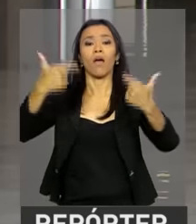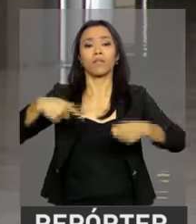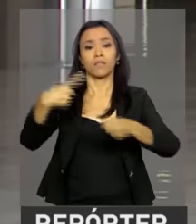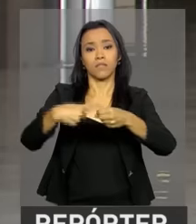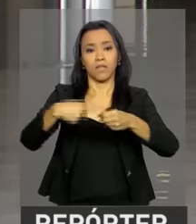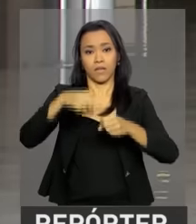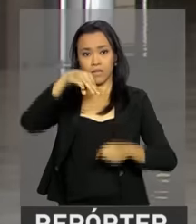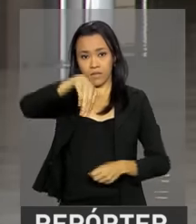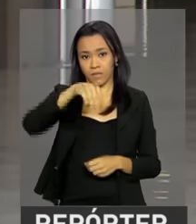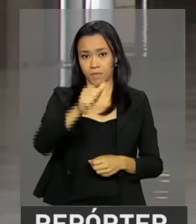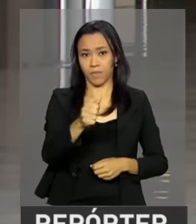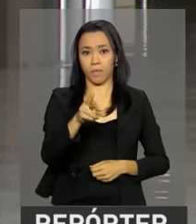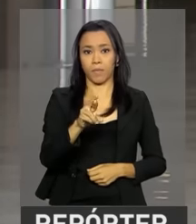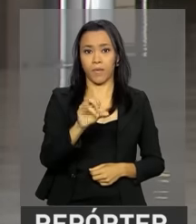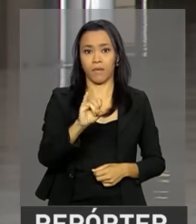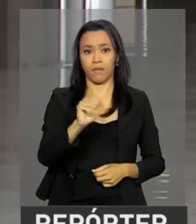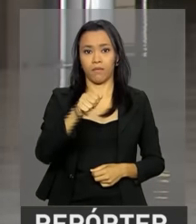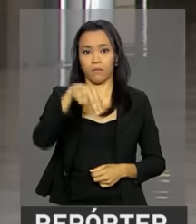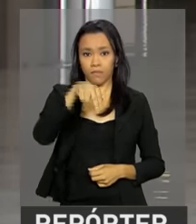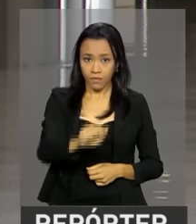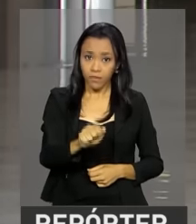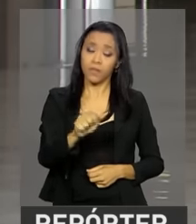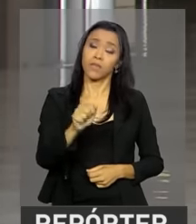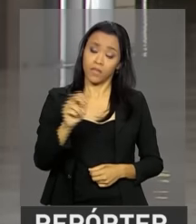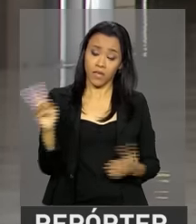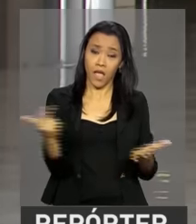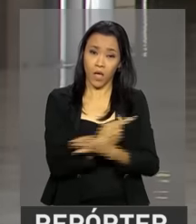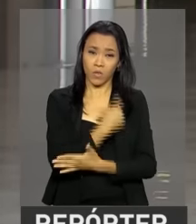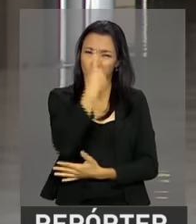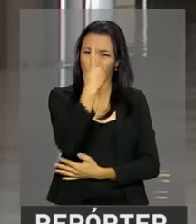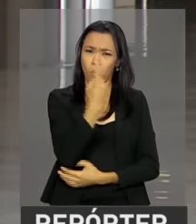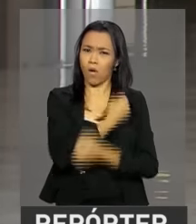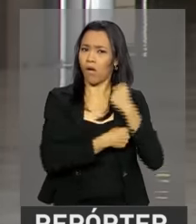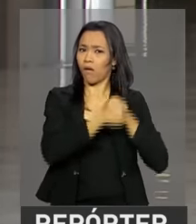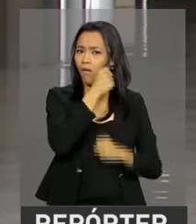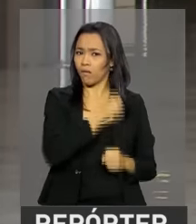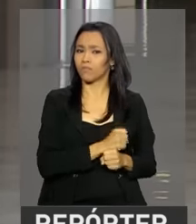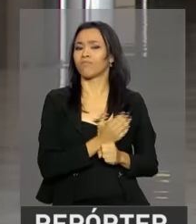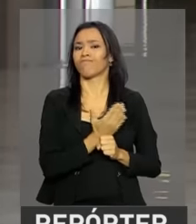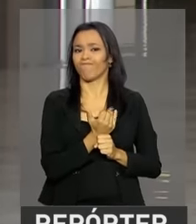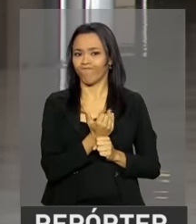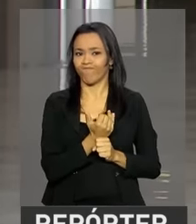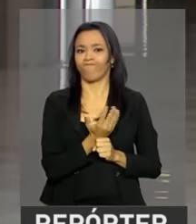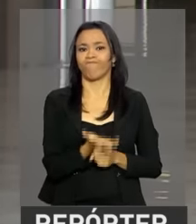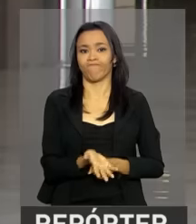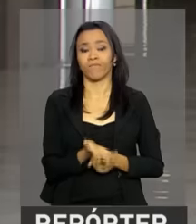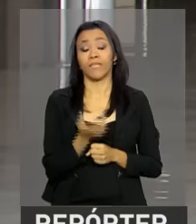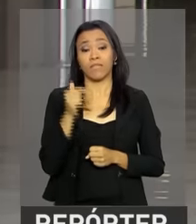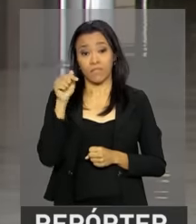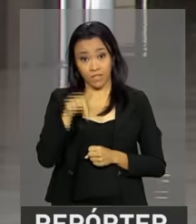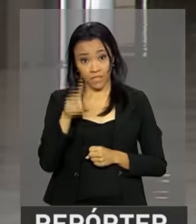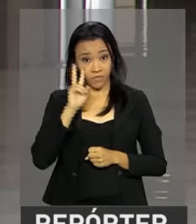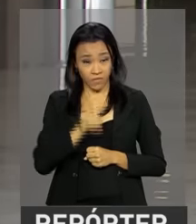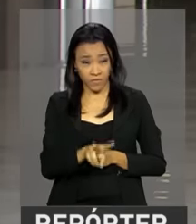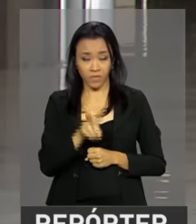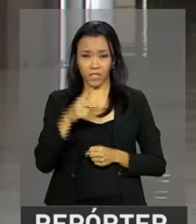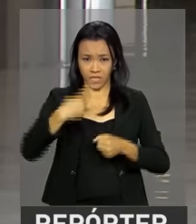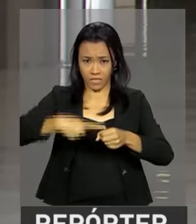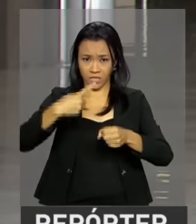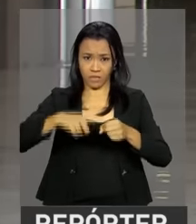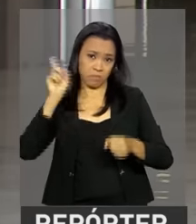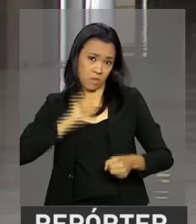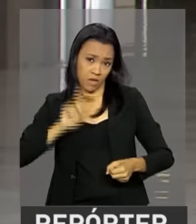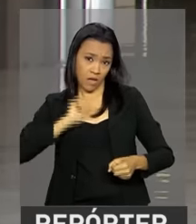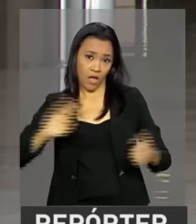ano nesta semana a gente lembra aí que esse incidente essa tragédia ambiental ocorreu a